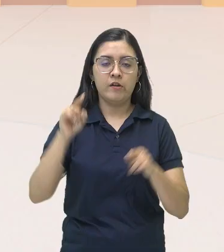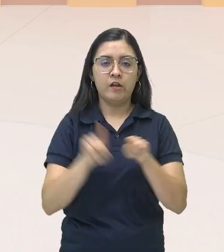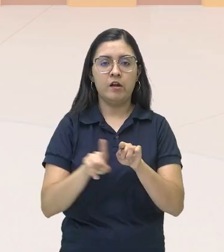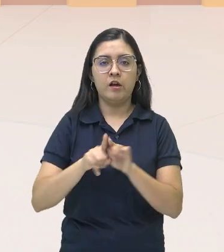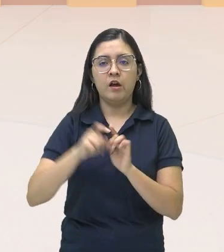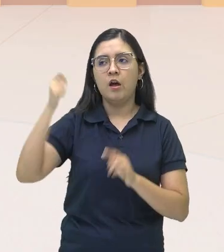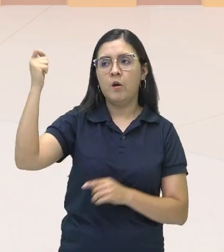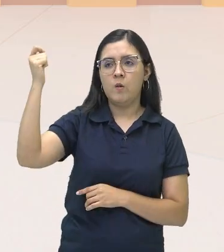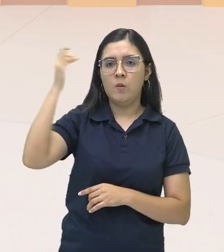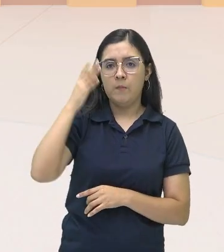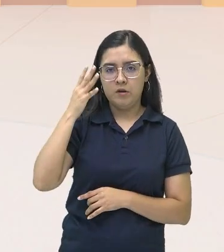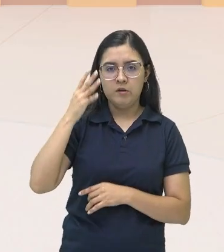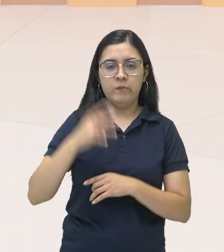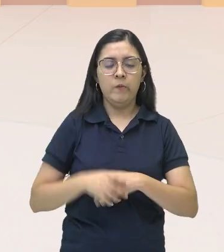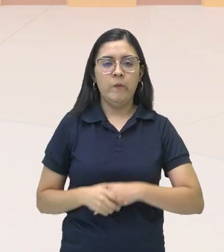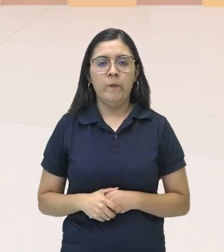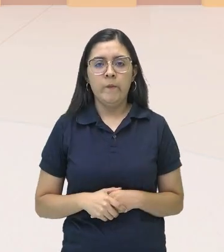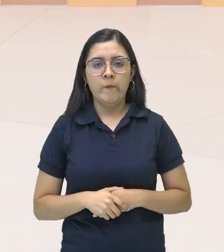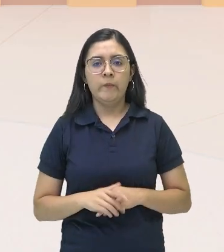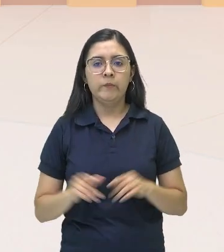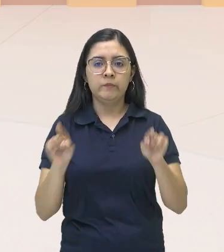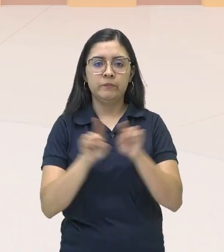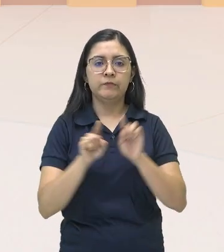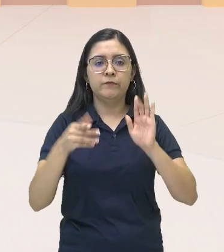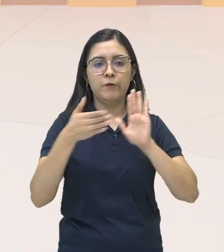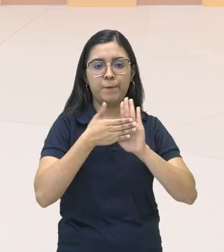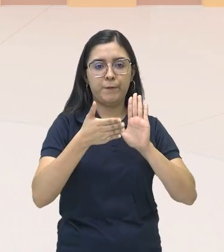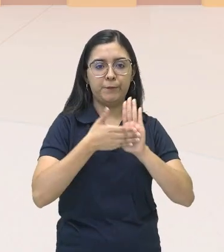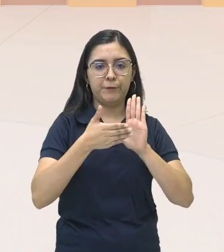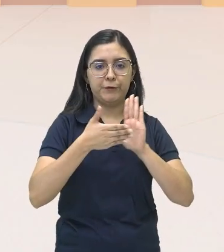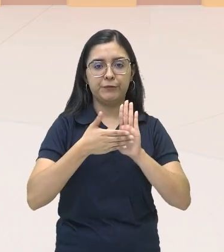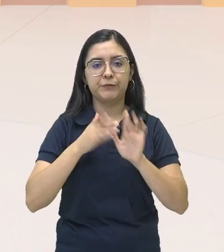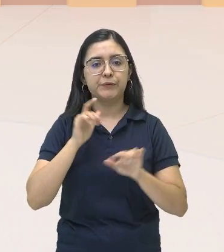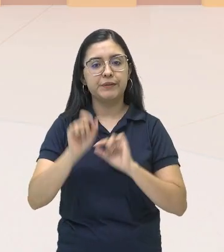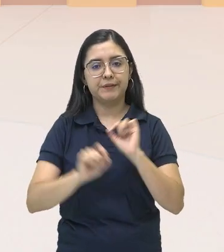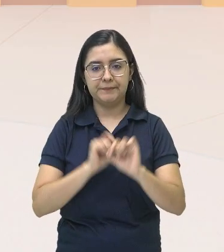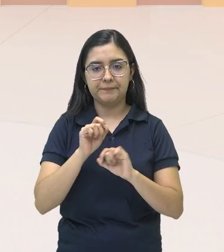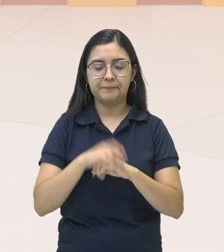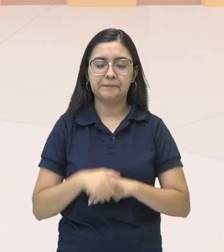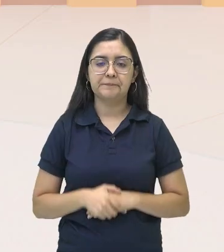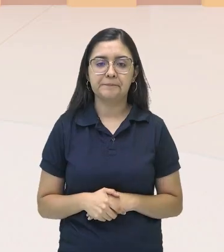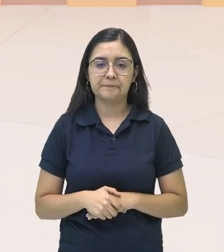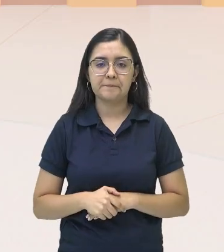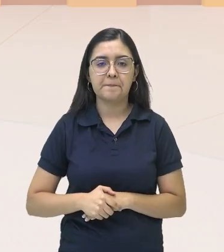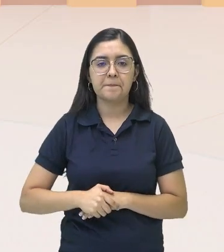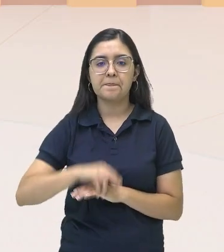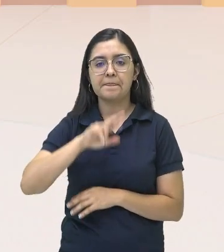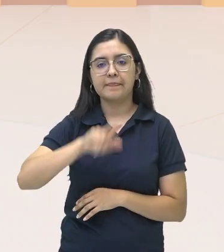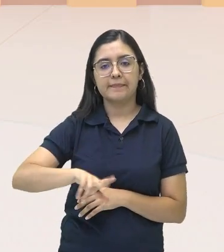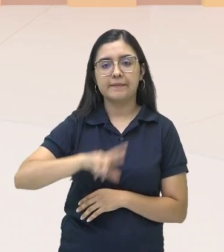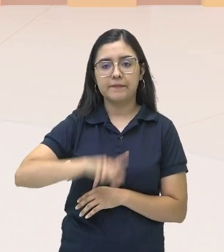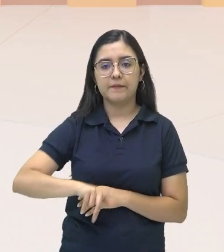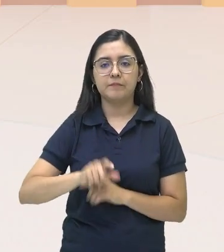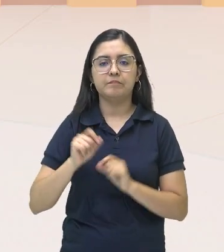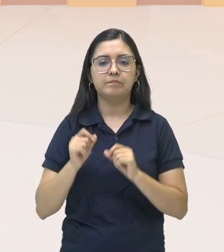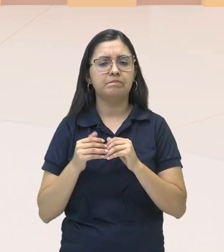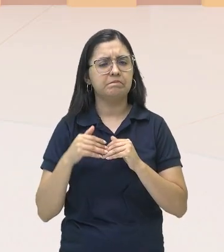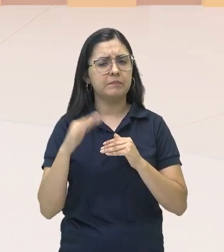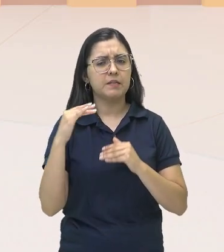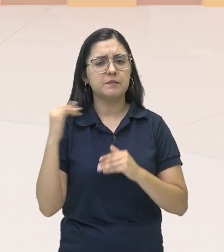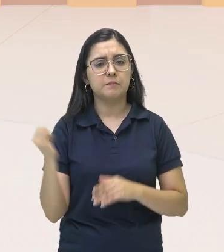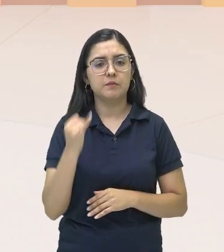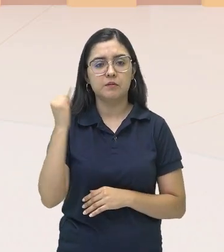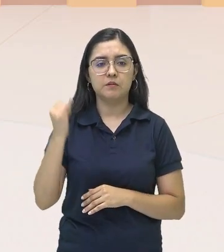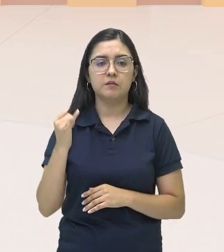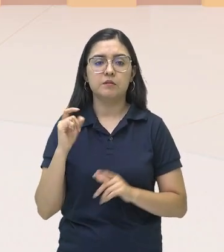estou falando do iluminismo, foi proposto o quê? Que não há nada mais